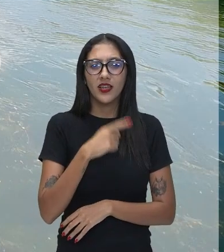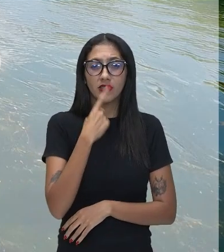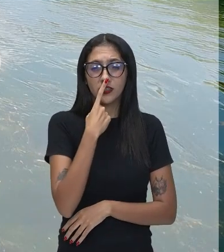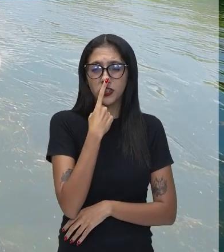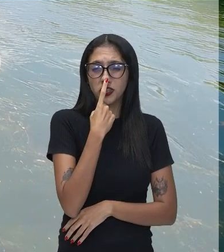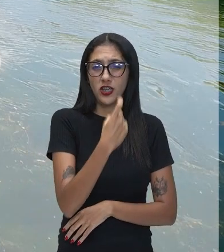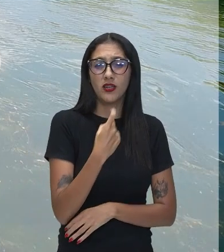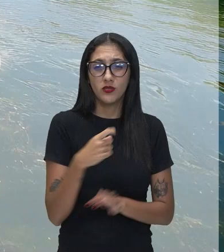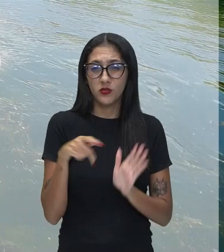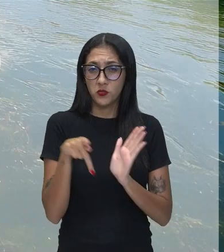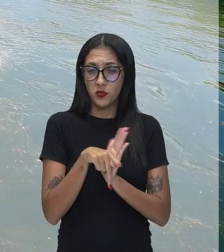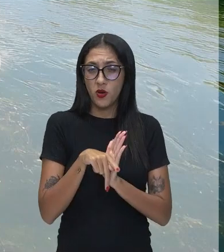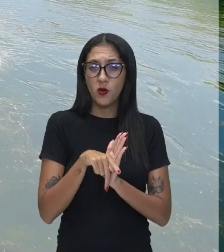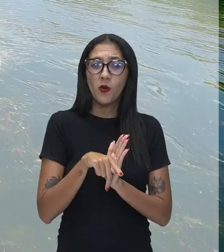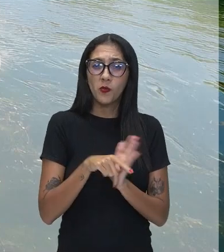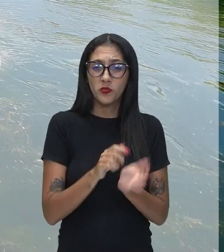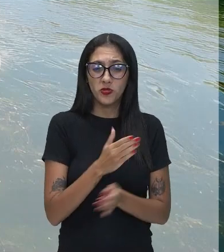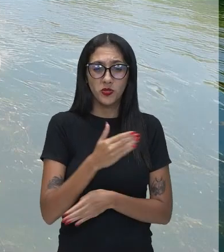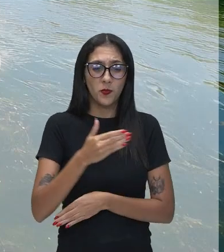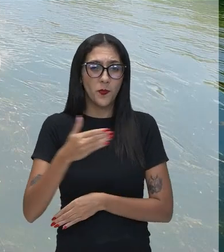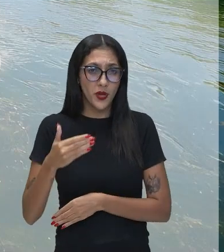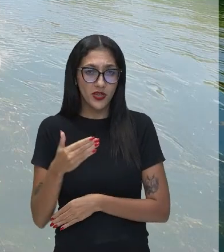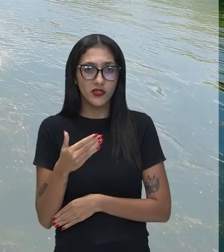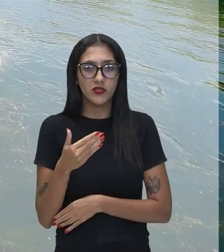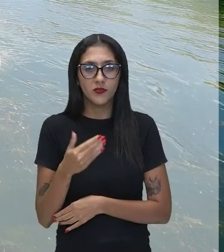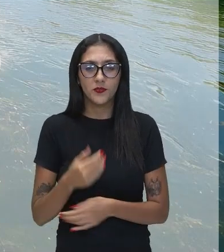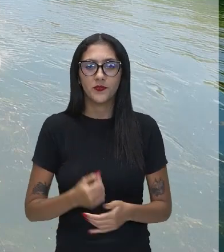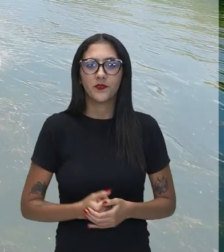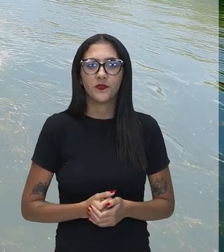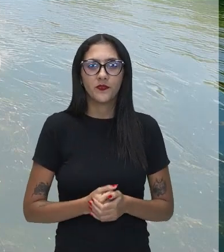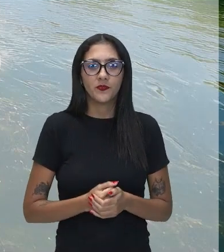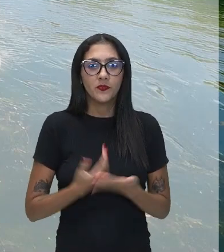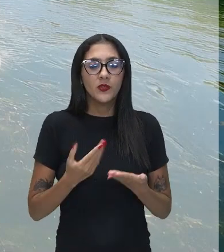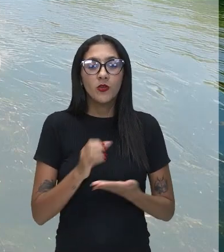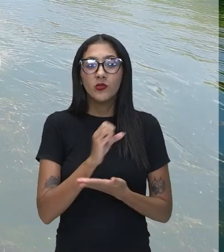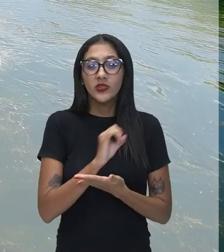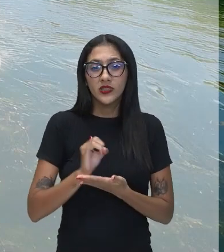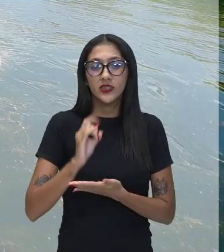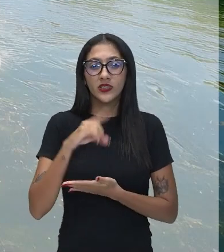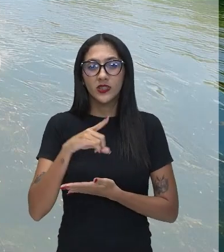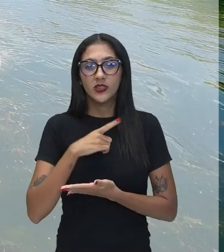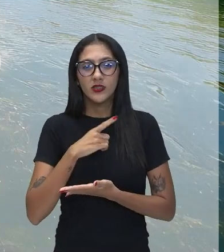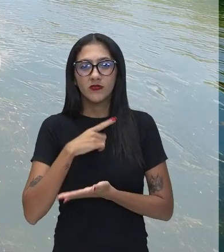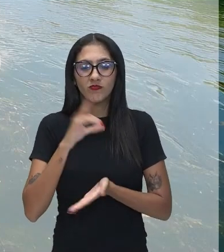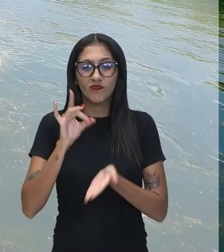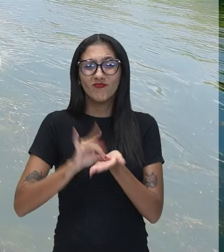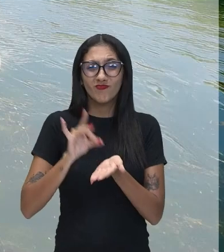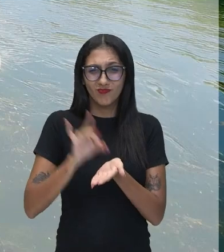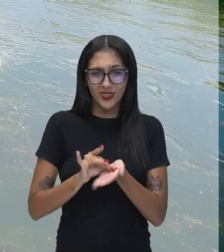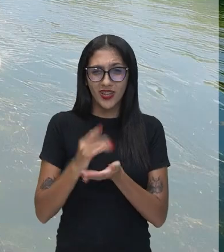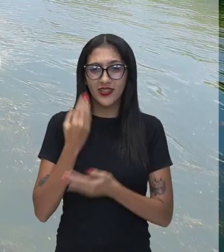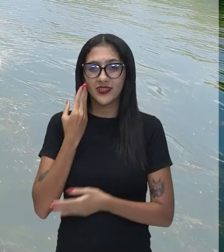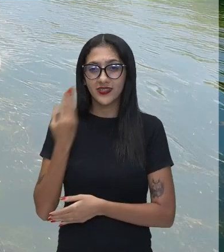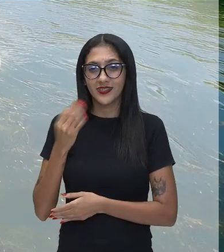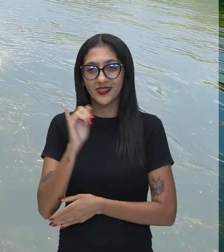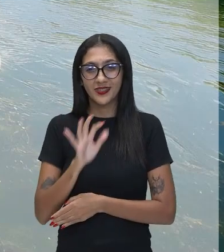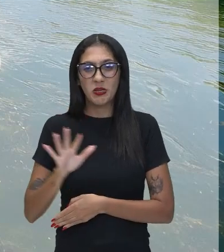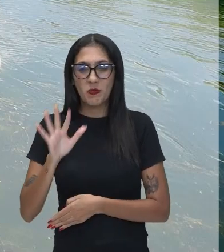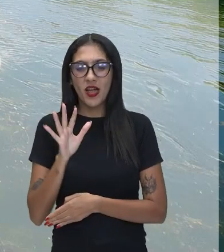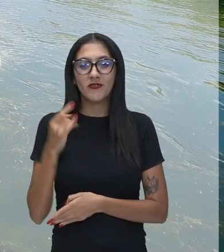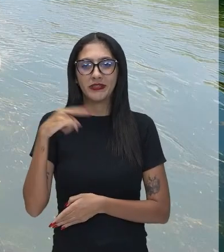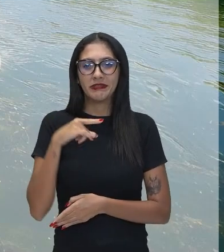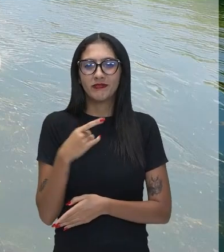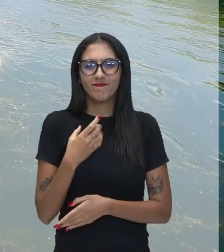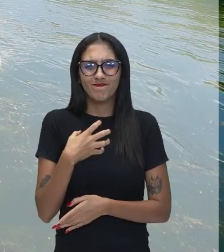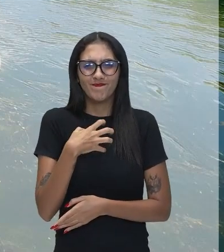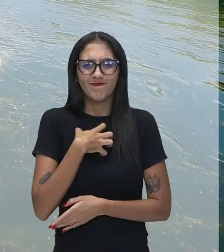você sente o odor de peixe podre. Então, se isso aqui fosse real mesmo, a gente estaria sentindo o odor de